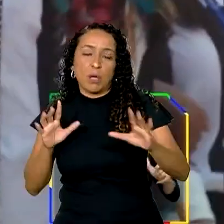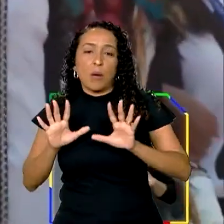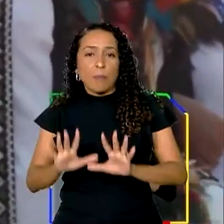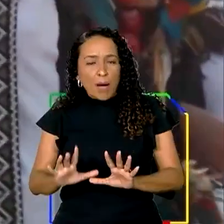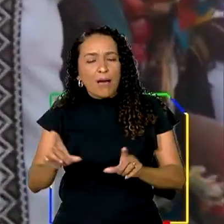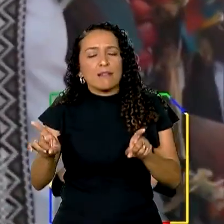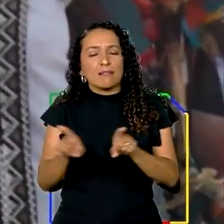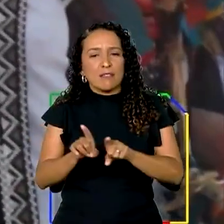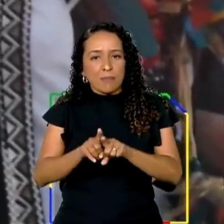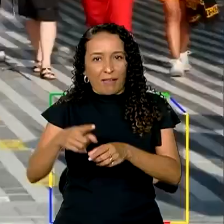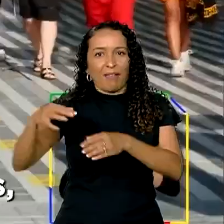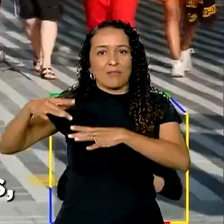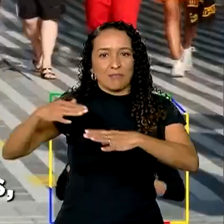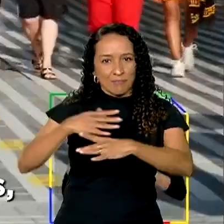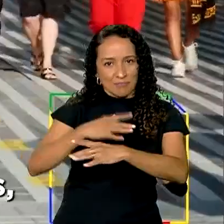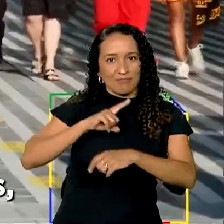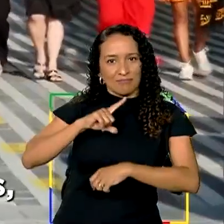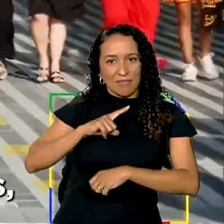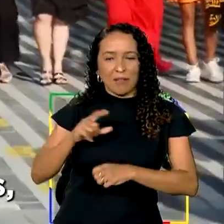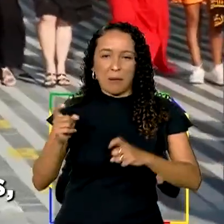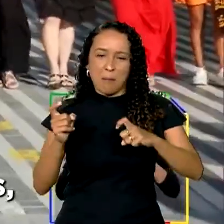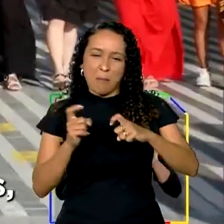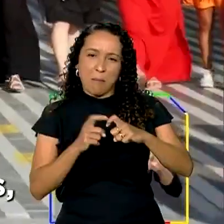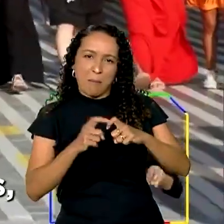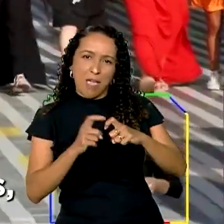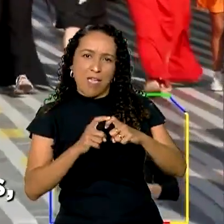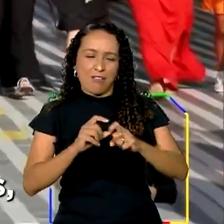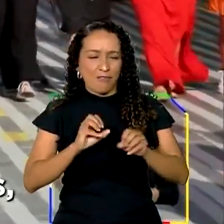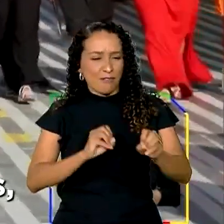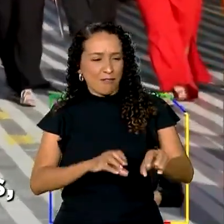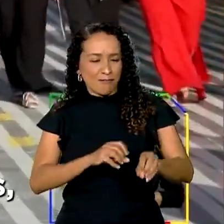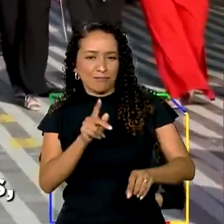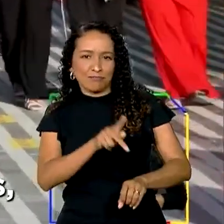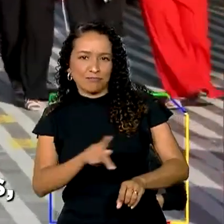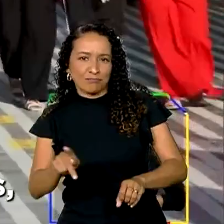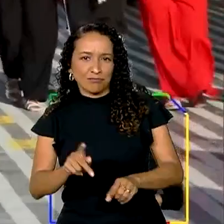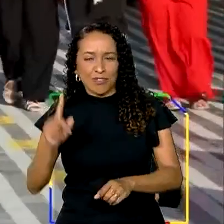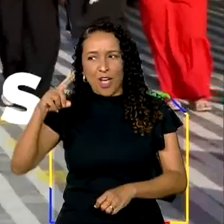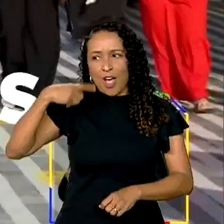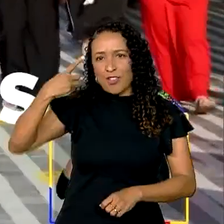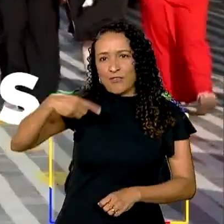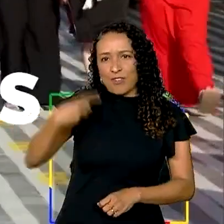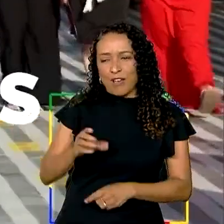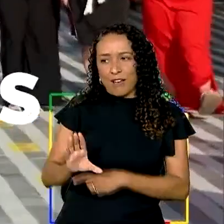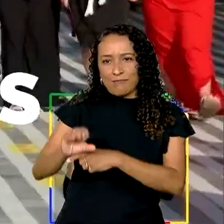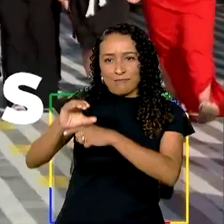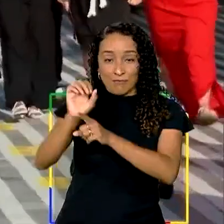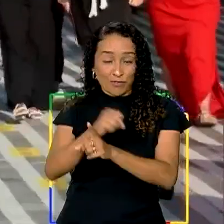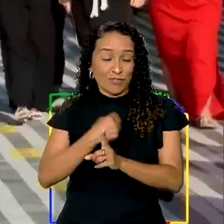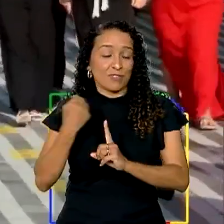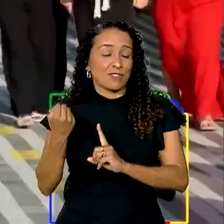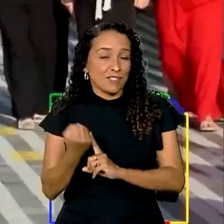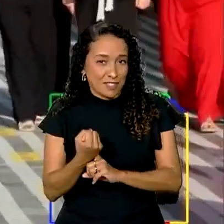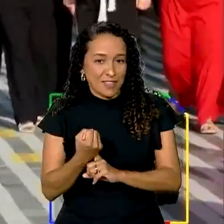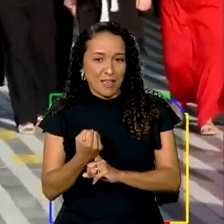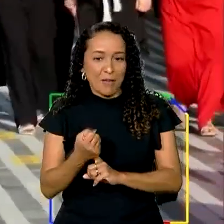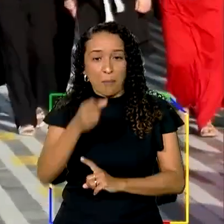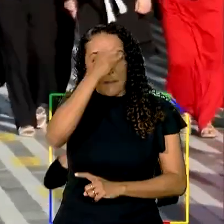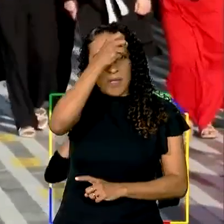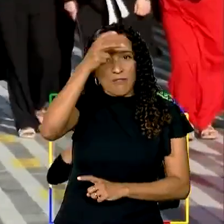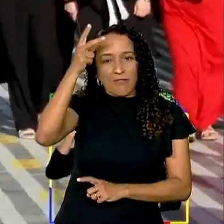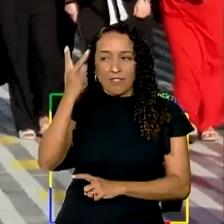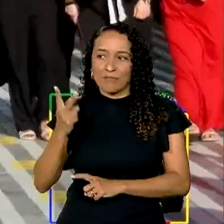estamos também nas cidades. Somos médicos, educadores, advogados, cientistas sociais,